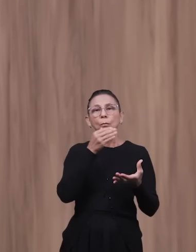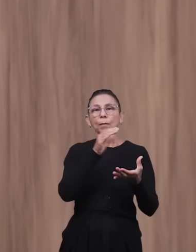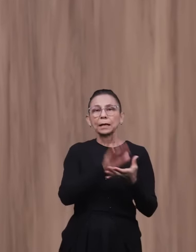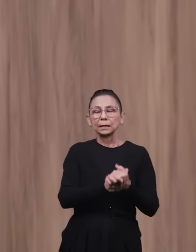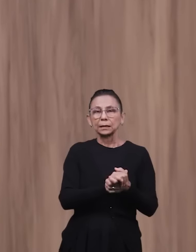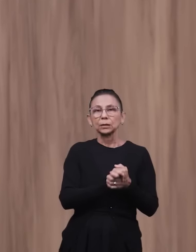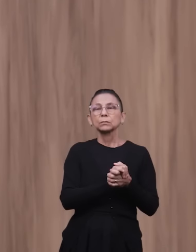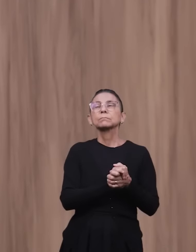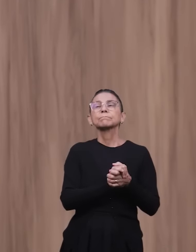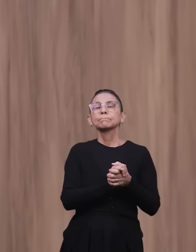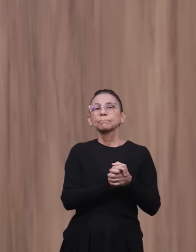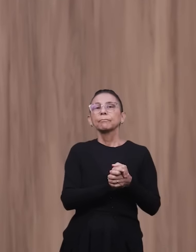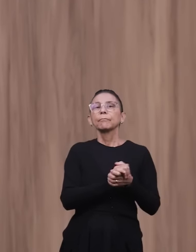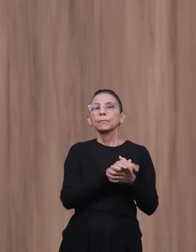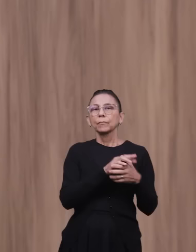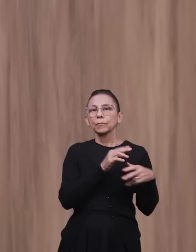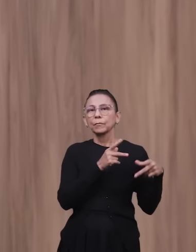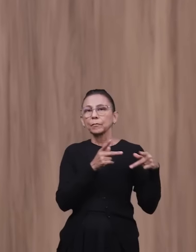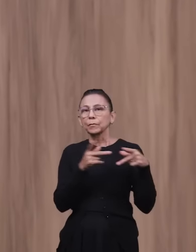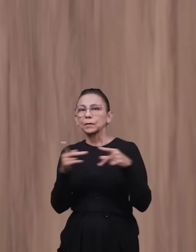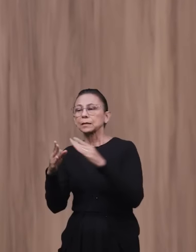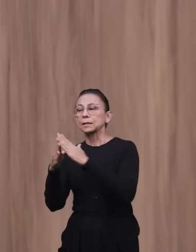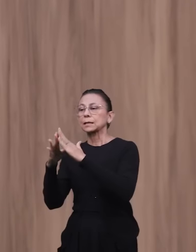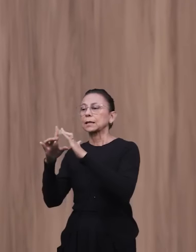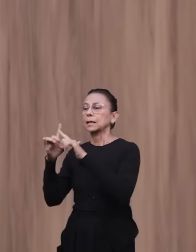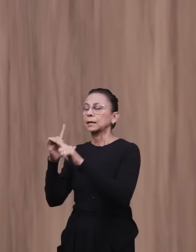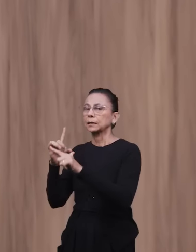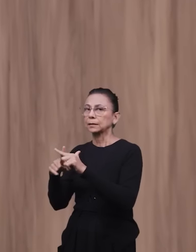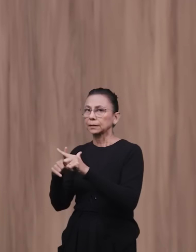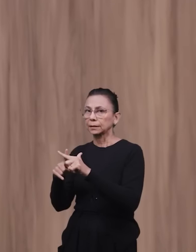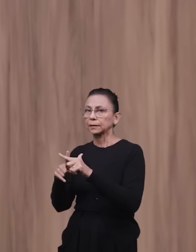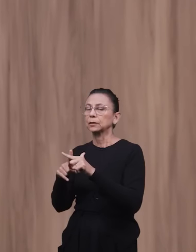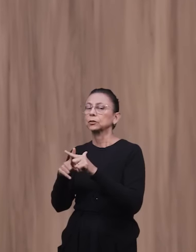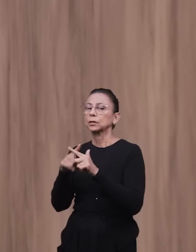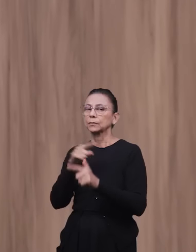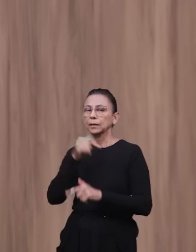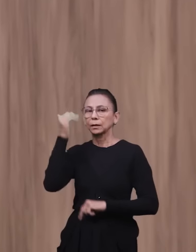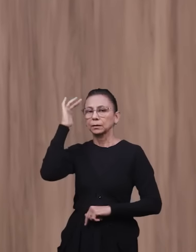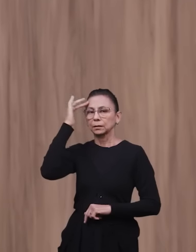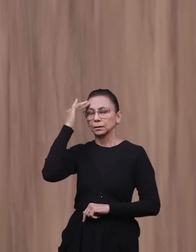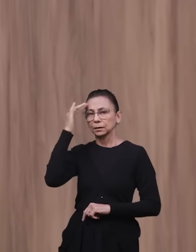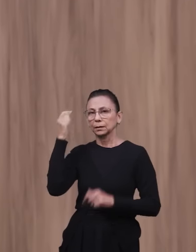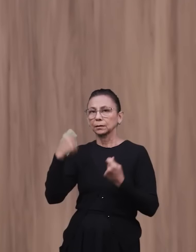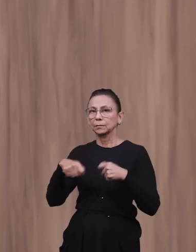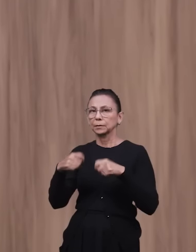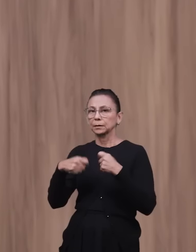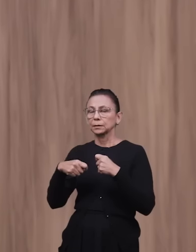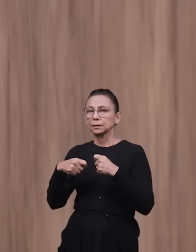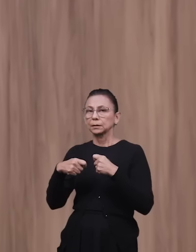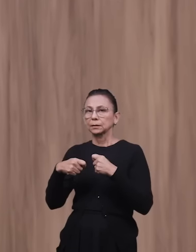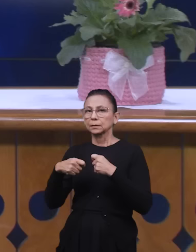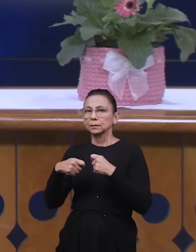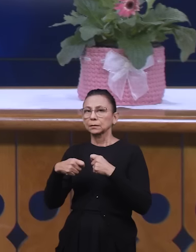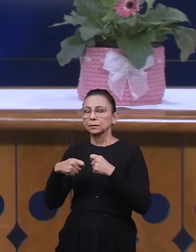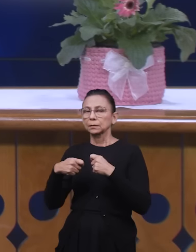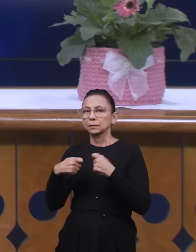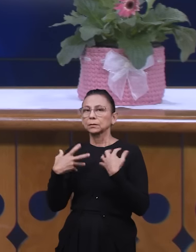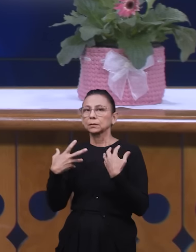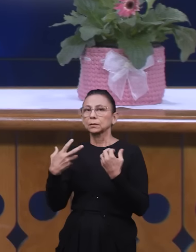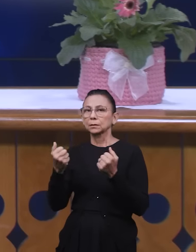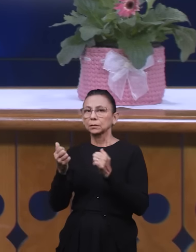uma das nossas igrejas e ele entenderá que só assim o seu casamento será restaurado e haverá harmonia e paz no seu lar.